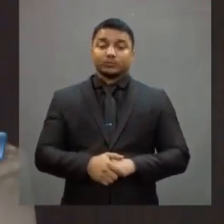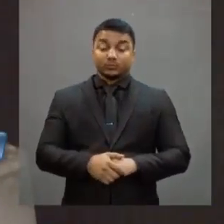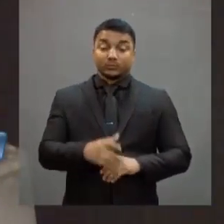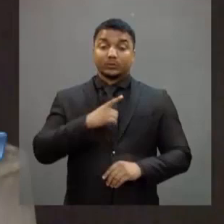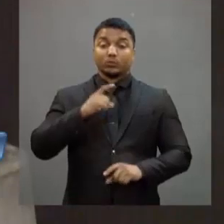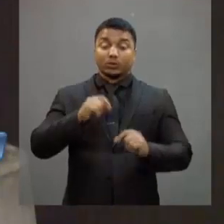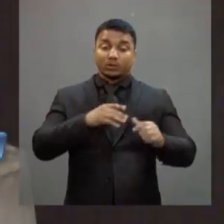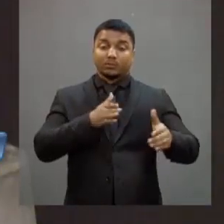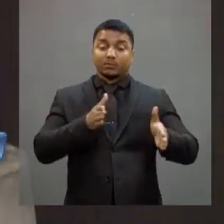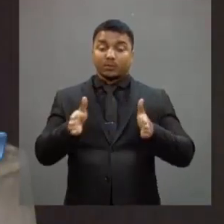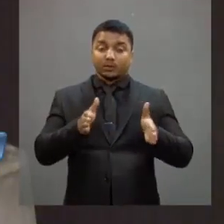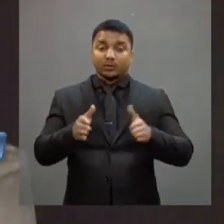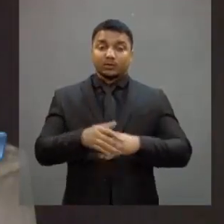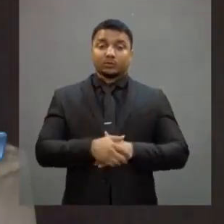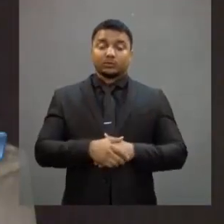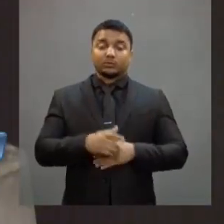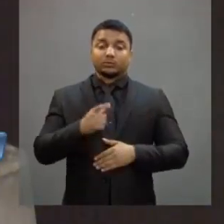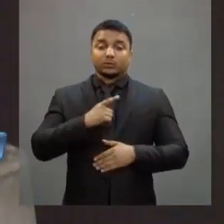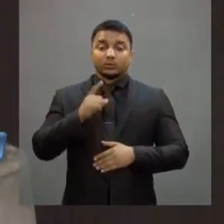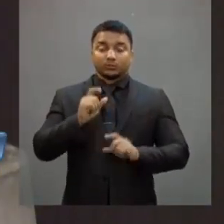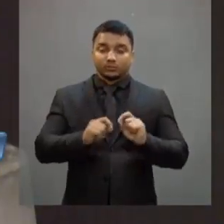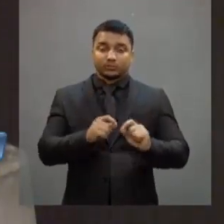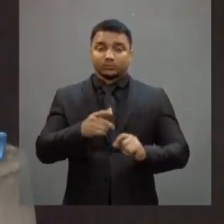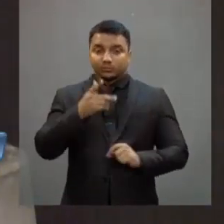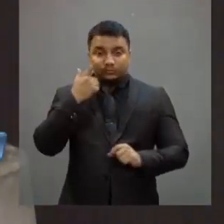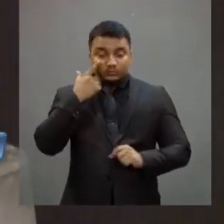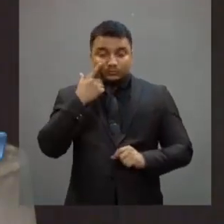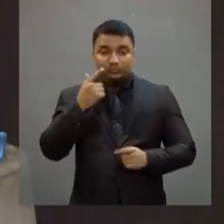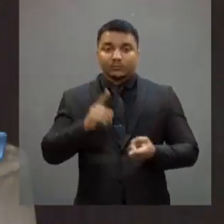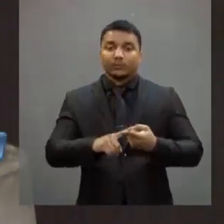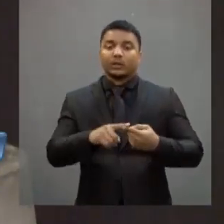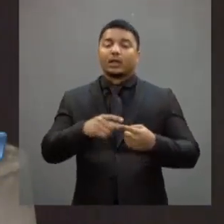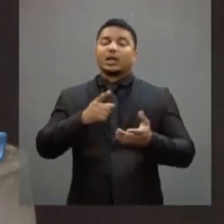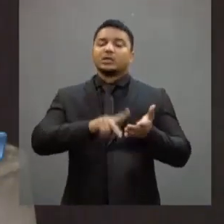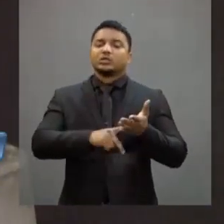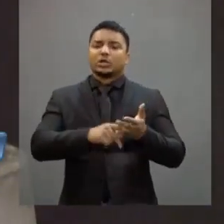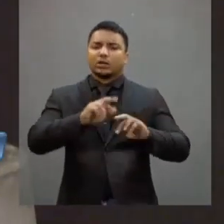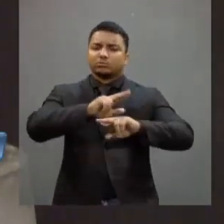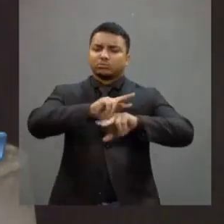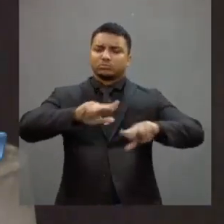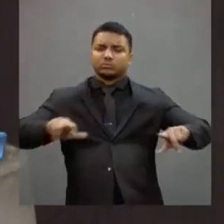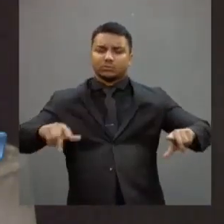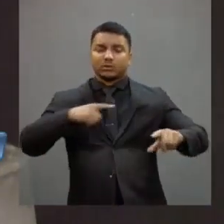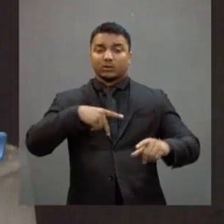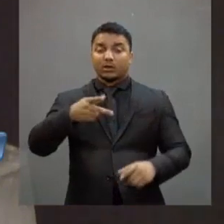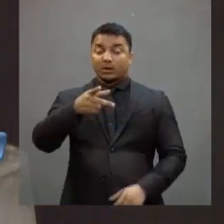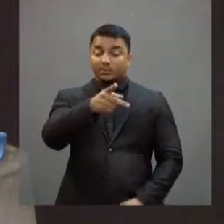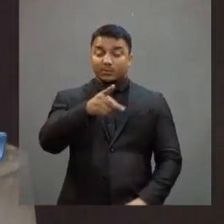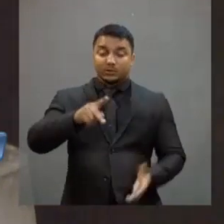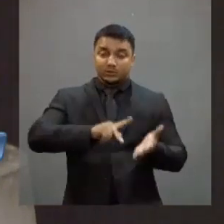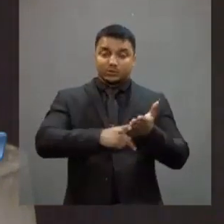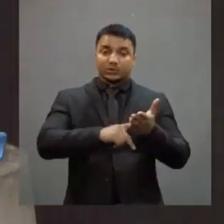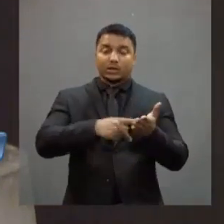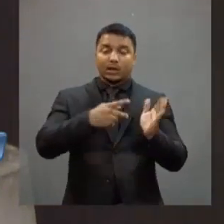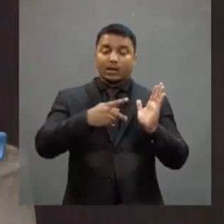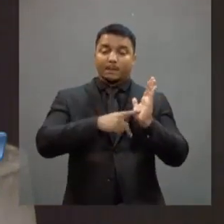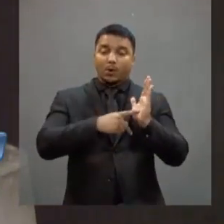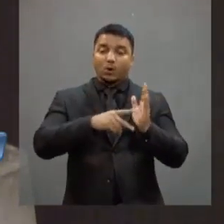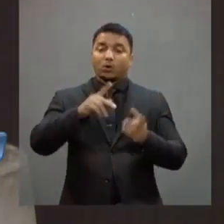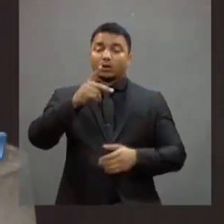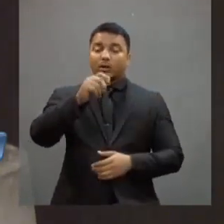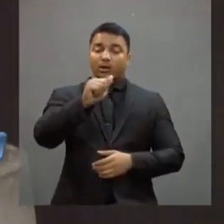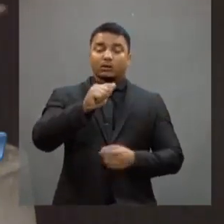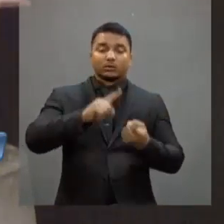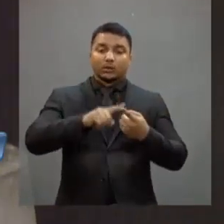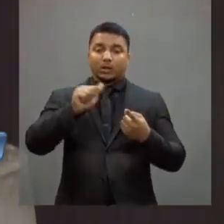mandato notas de vários sindicatos. Eu via o pronunciamento do presidente do sindicato APEOC, o professor